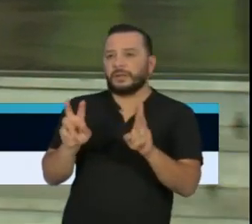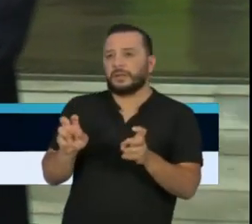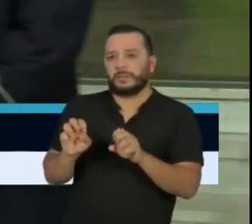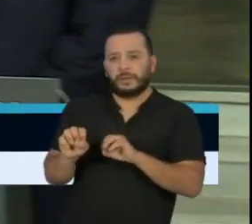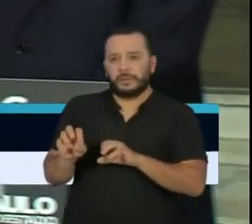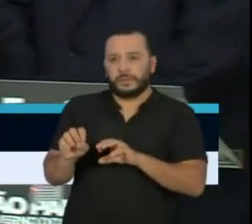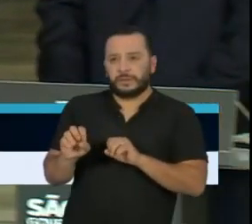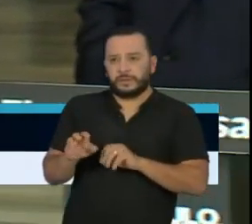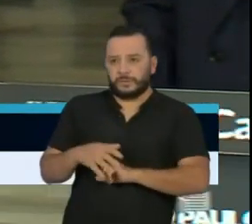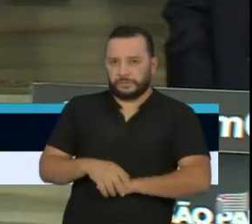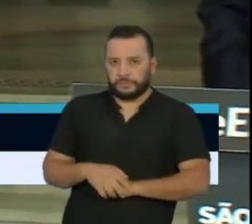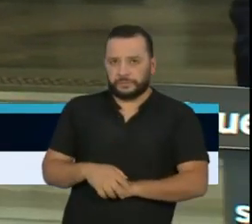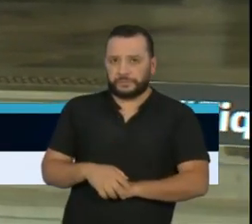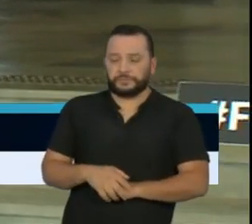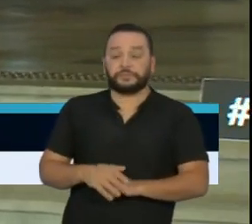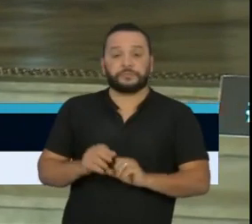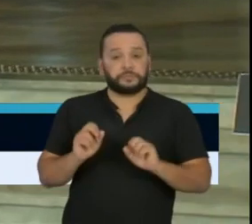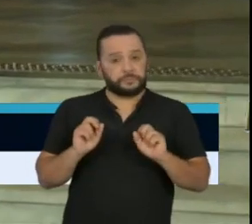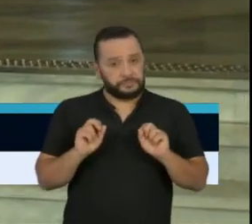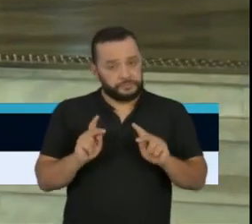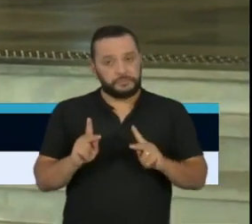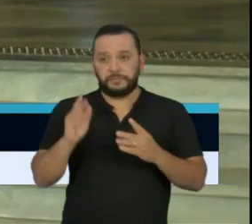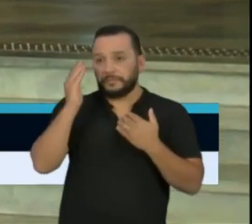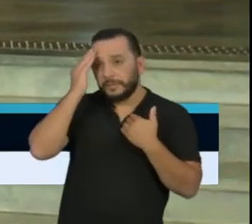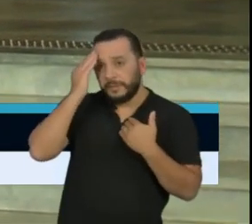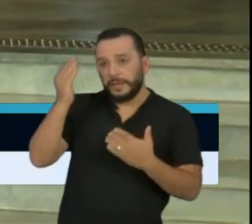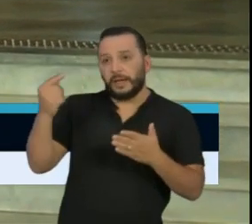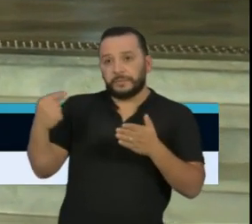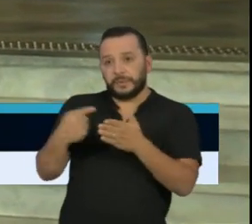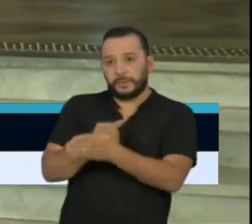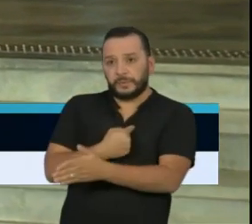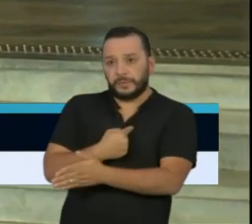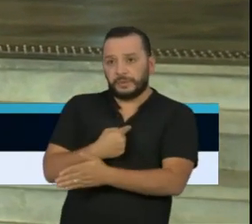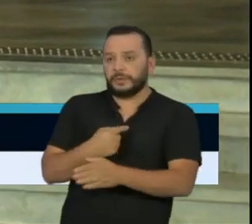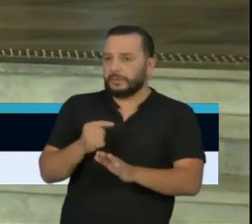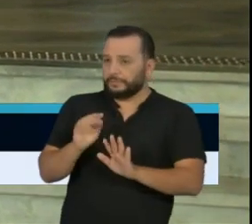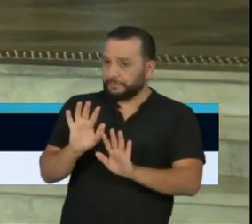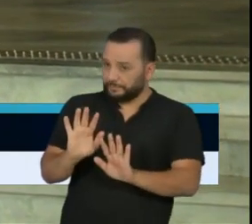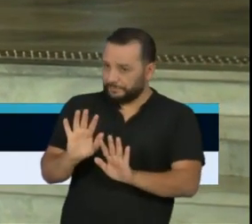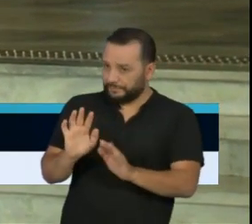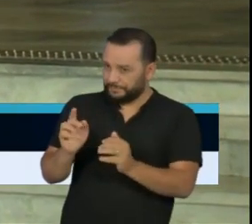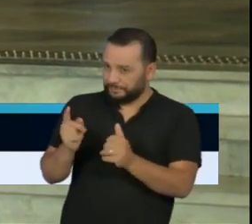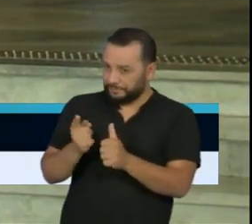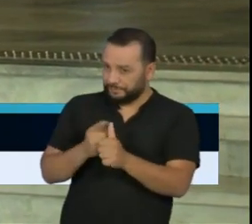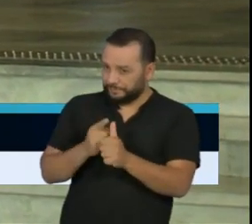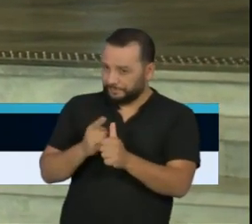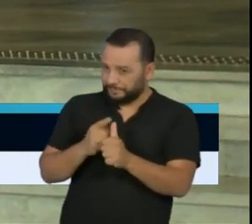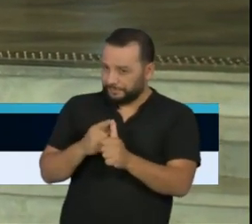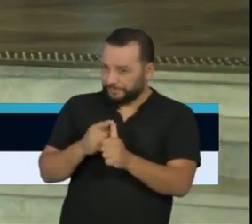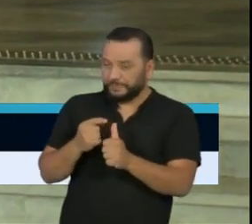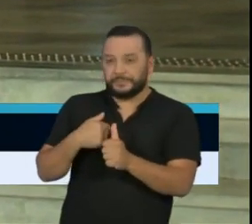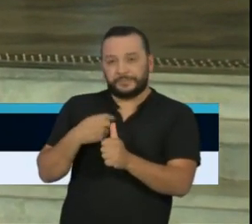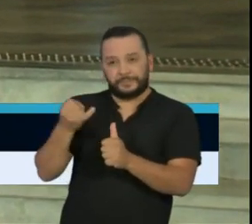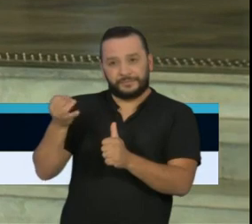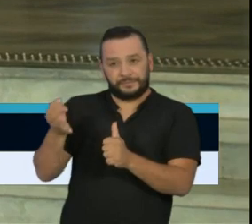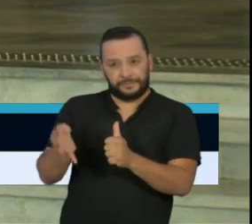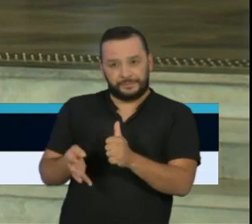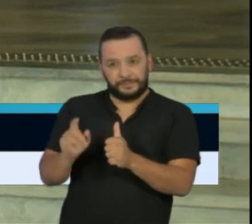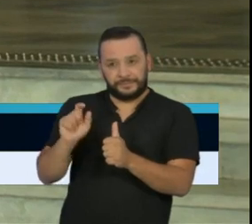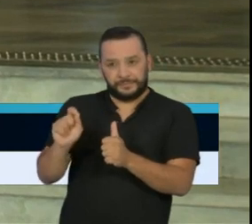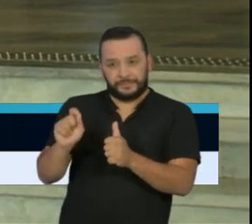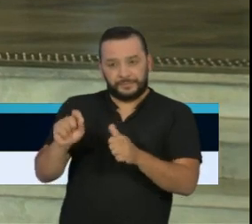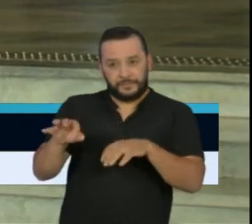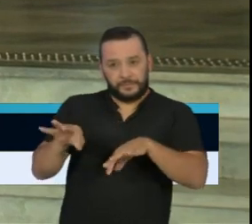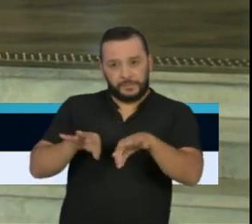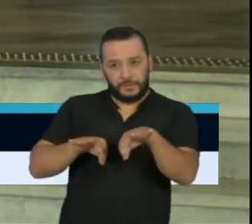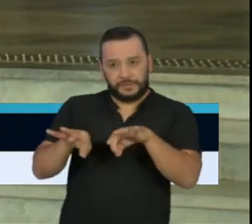Rocieli. Ok. Marcelo, obrigado pela pergunta. Vamos lá. Primeiro, aqui dentro, Marcelo, dentro do plano